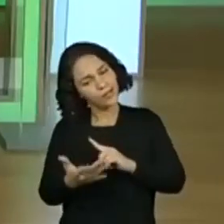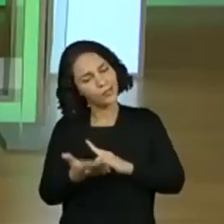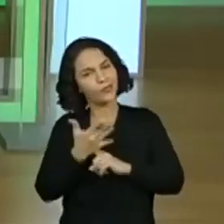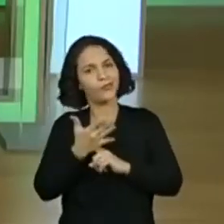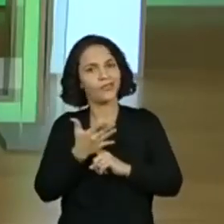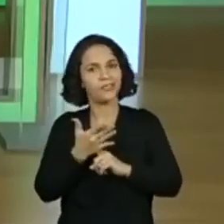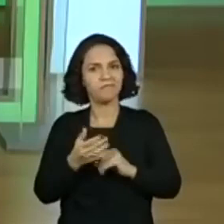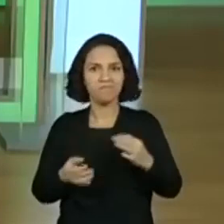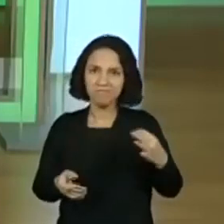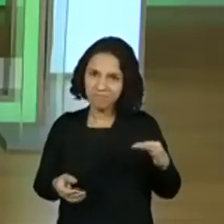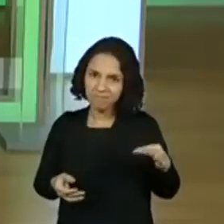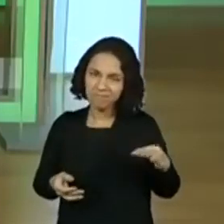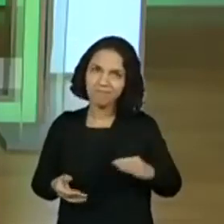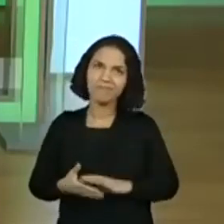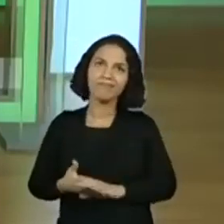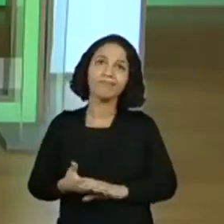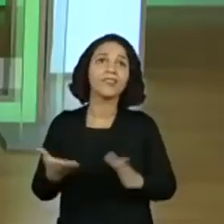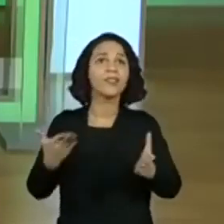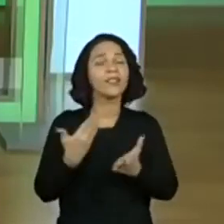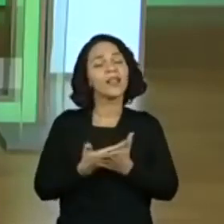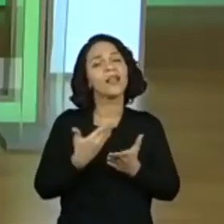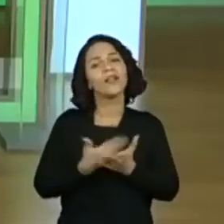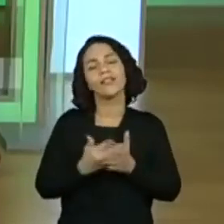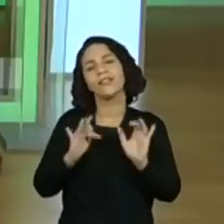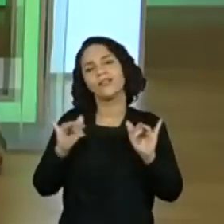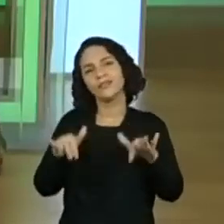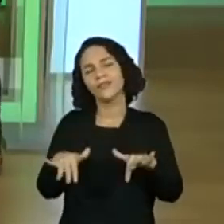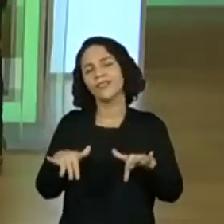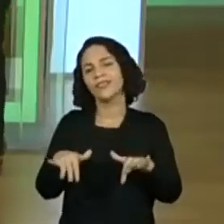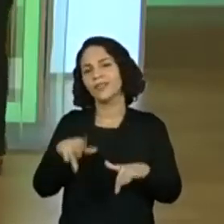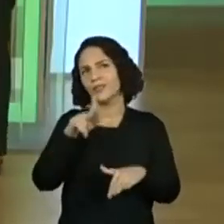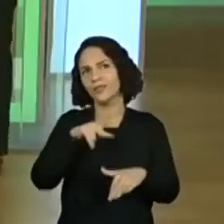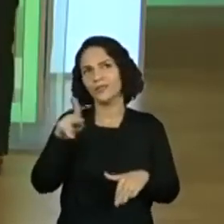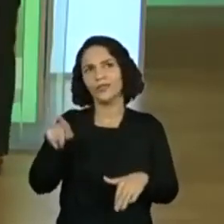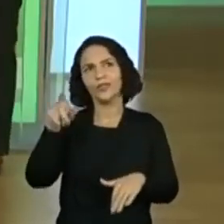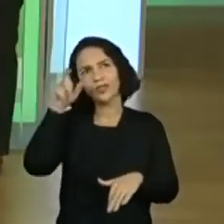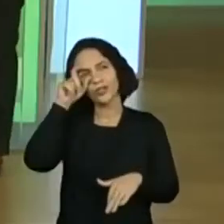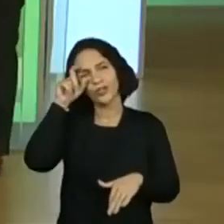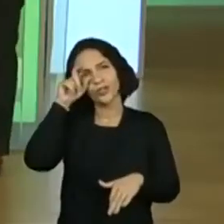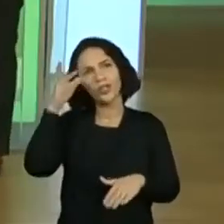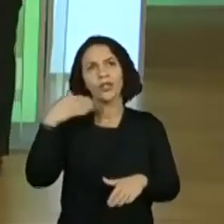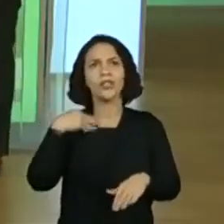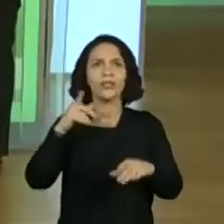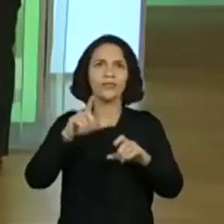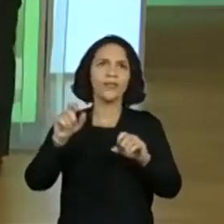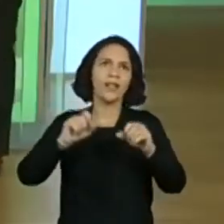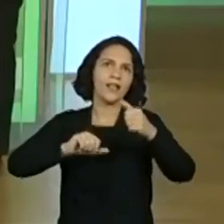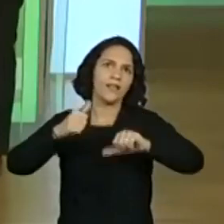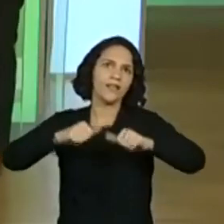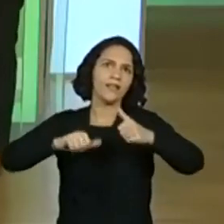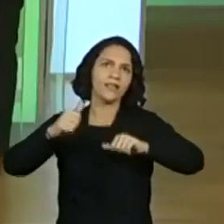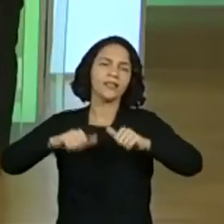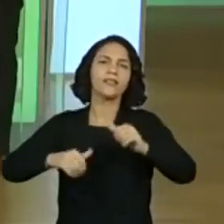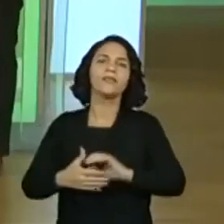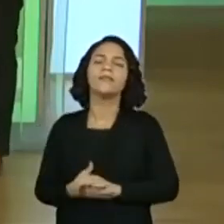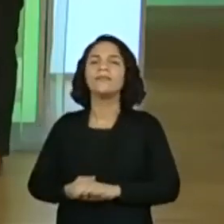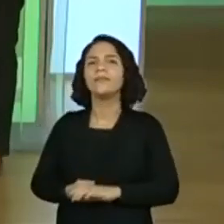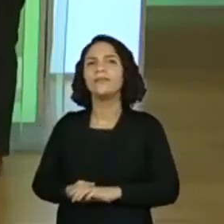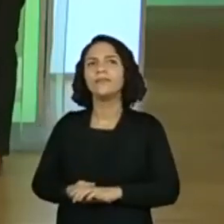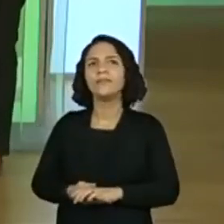correto, a repensar a nossa. Não é? Isso mesmo. Nossa aula se encerrando, Progenô. Chegando já ao fim. Eu já fim. Vou chamar a tela de avaliação, então, enquanto a